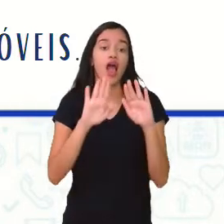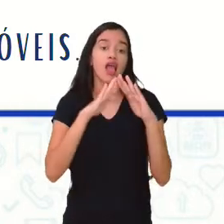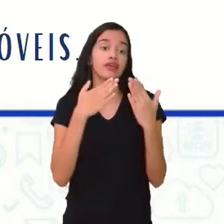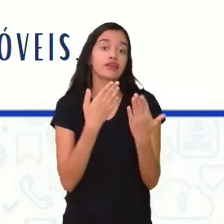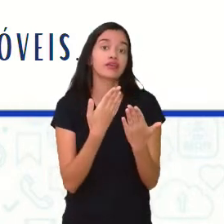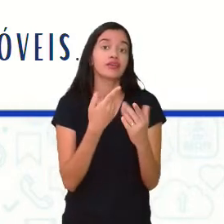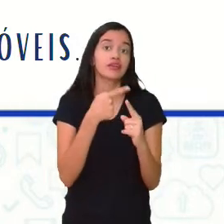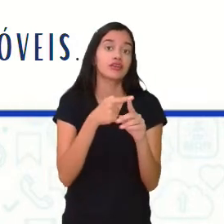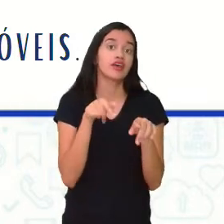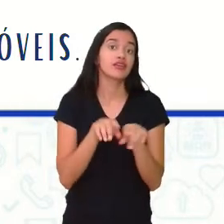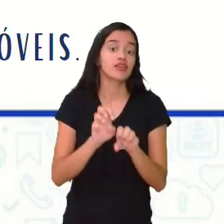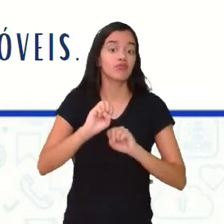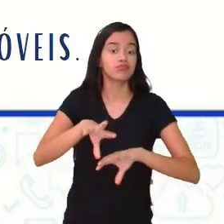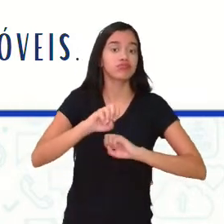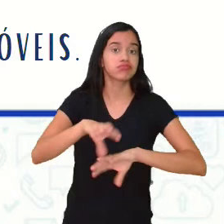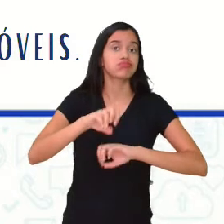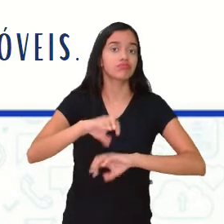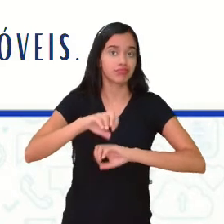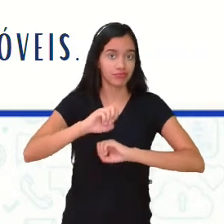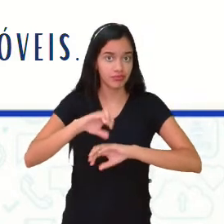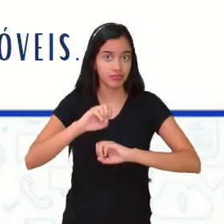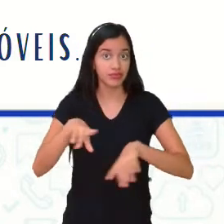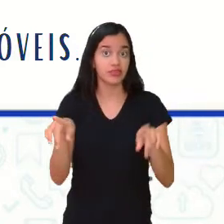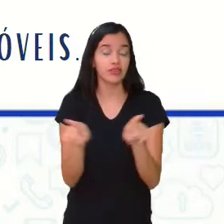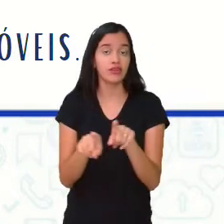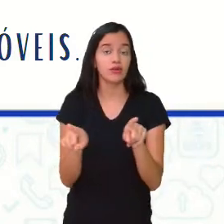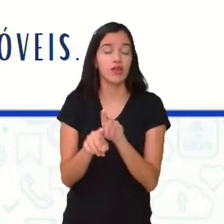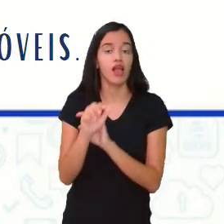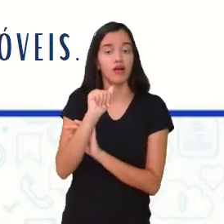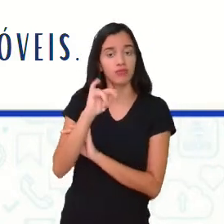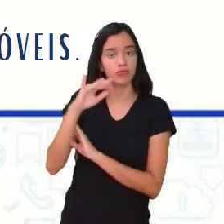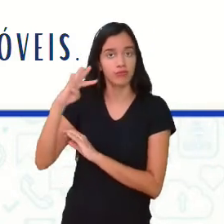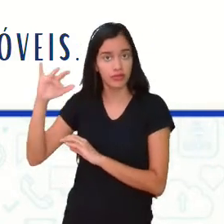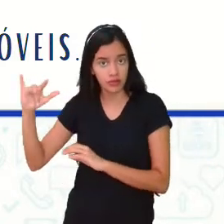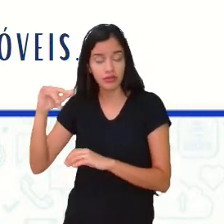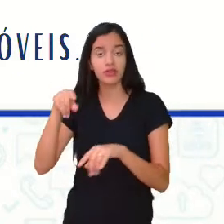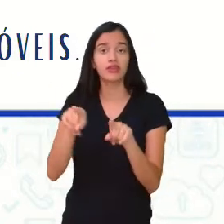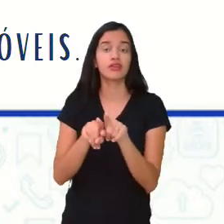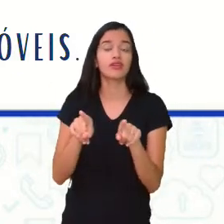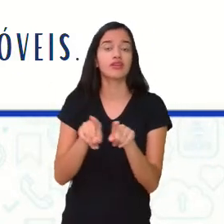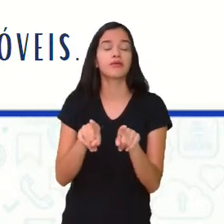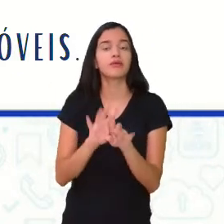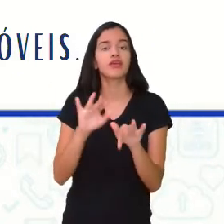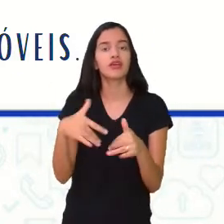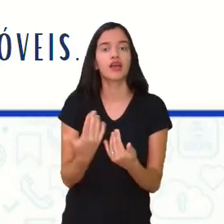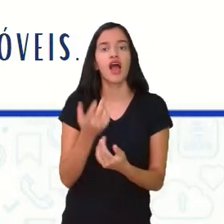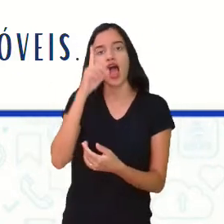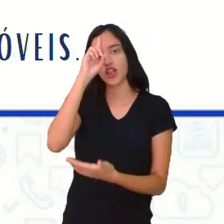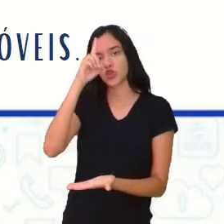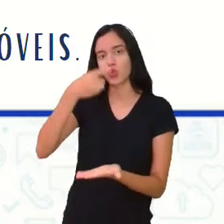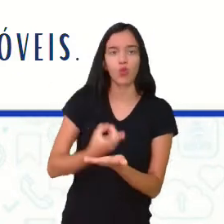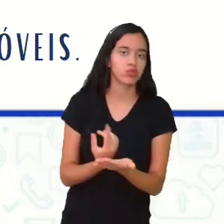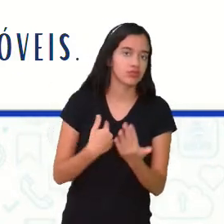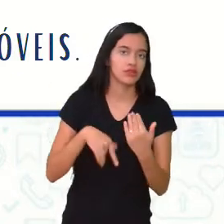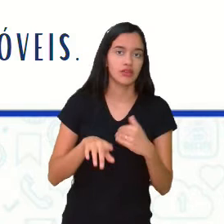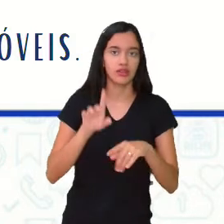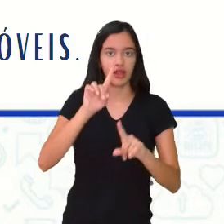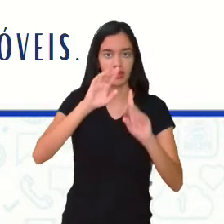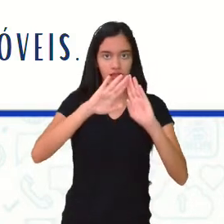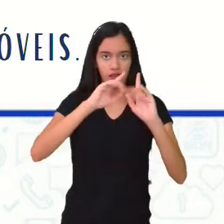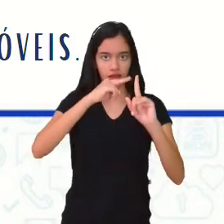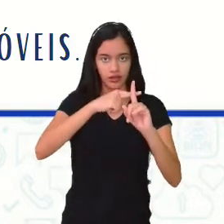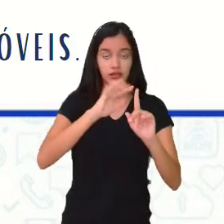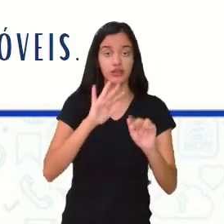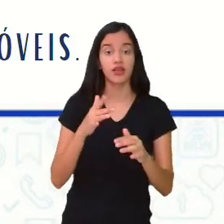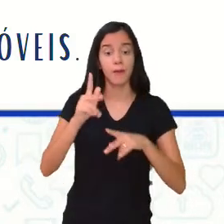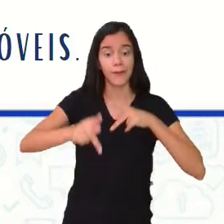finalidade de educação, principalmente de catequese, de ensinar né, as doutrinas da igreja para a